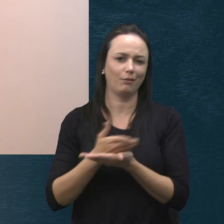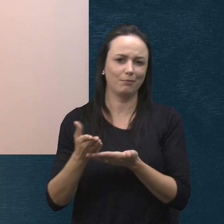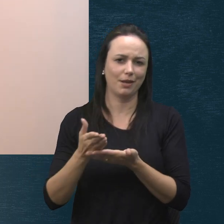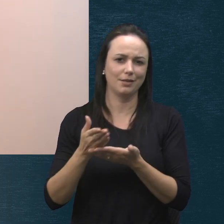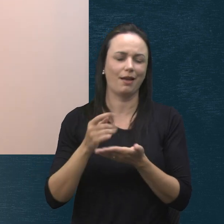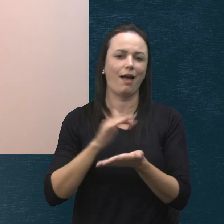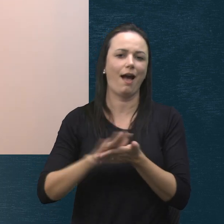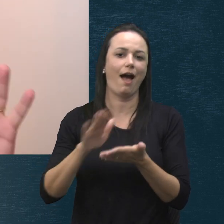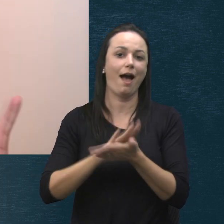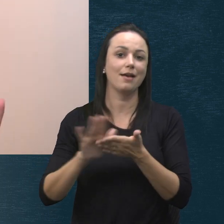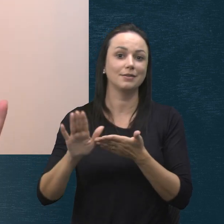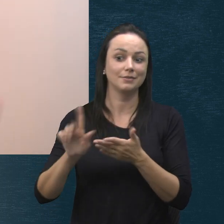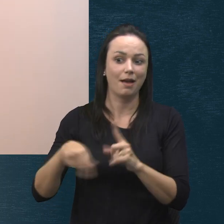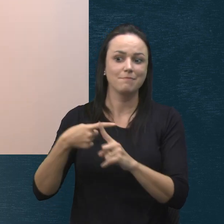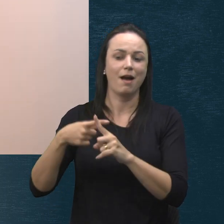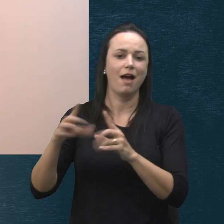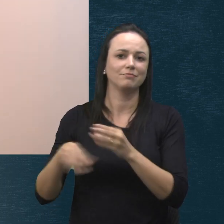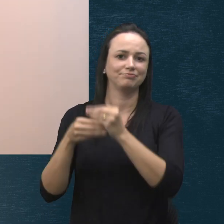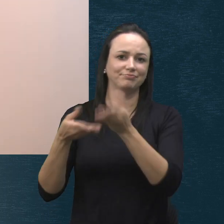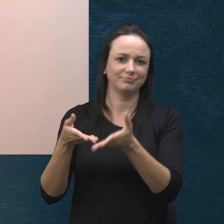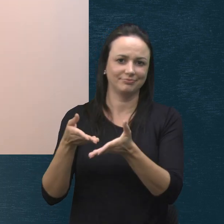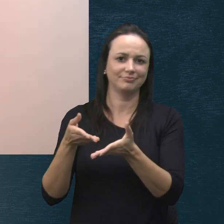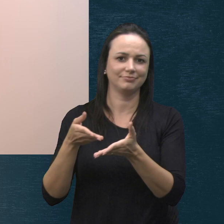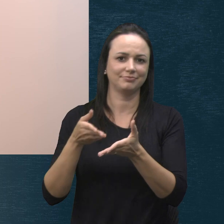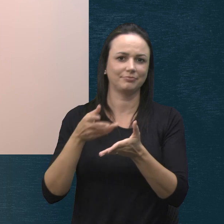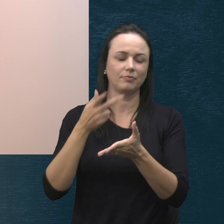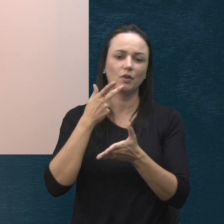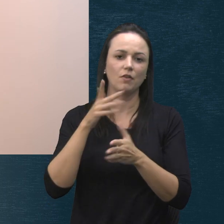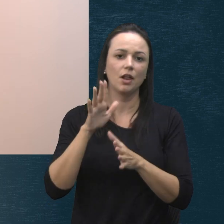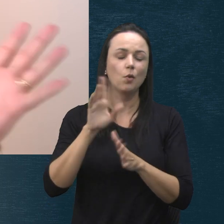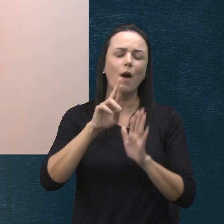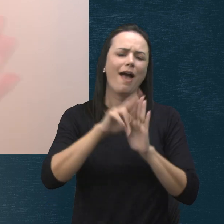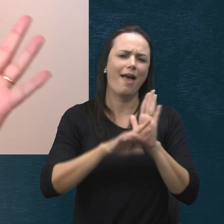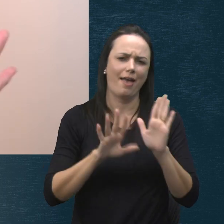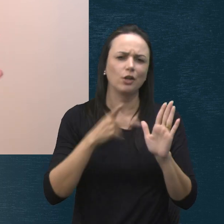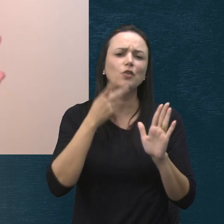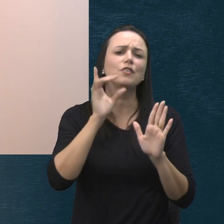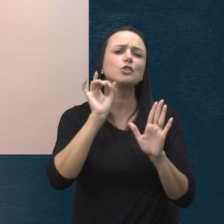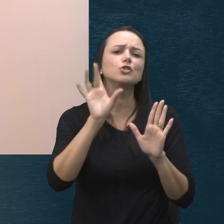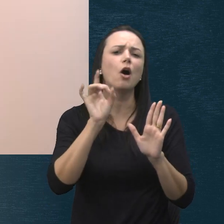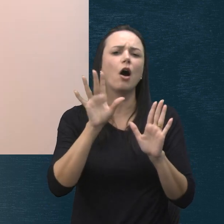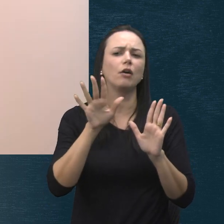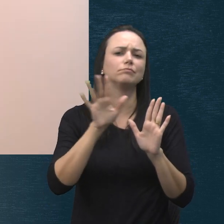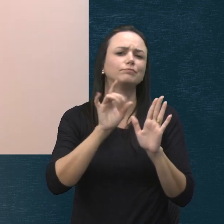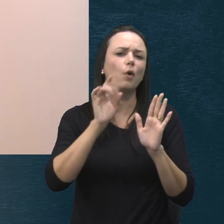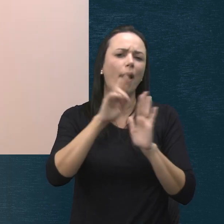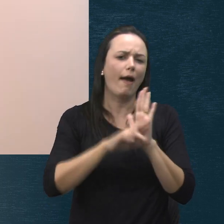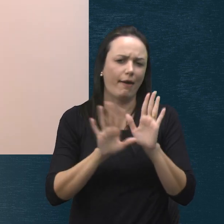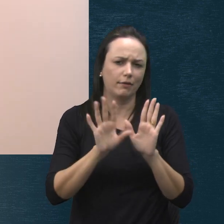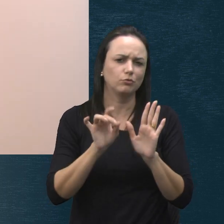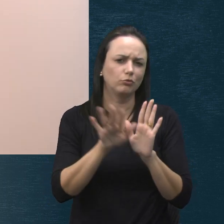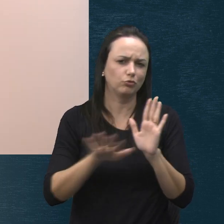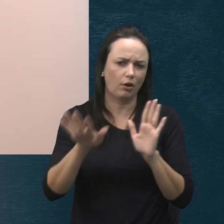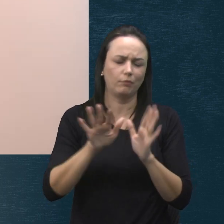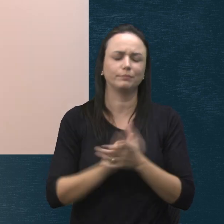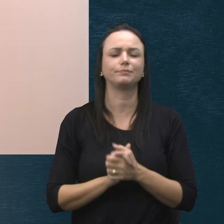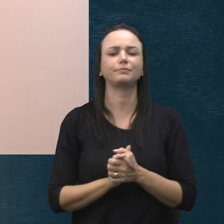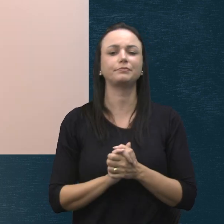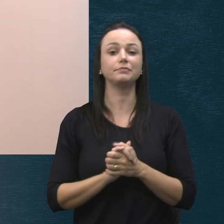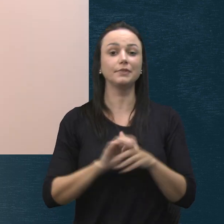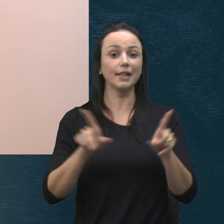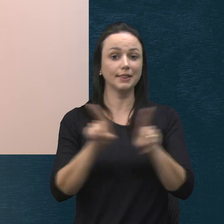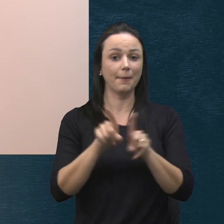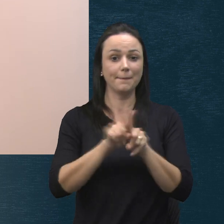suplementares. Eles acham que é tranquilo, em geral, tá? Não é regra. Óbvio, tudo que eu tô falando aqui não é regra, E a outra coisa, também que é